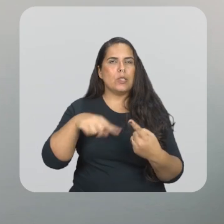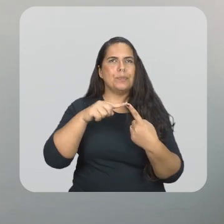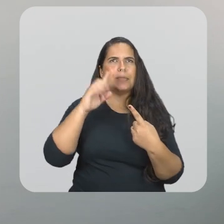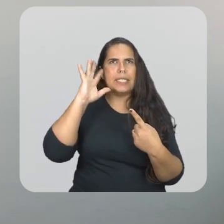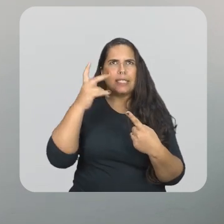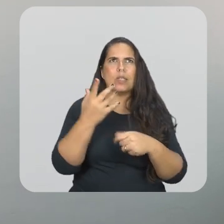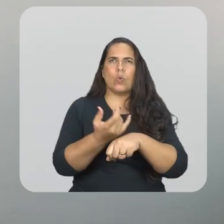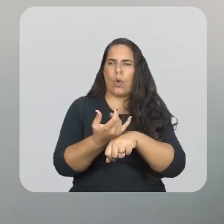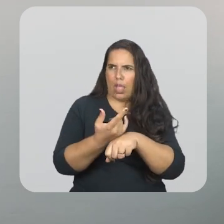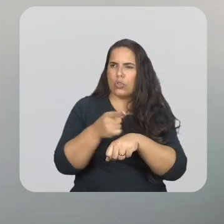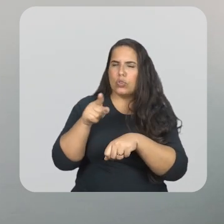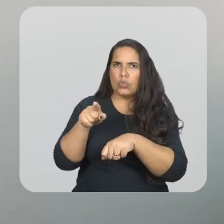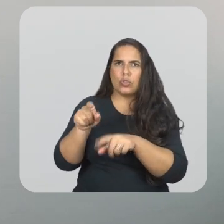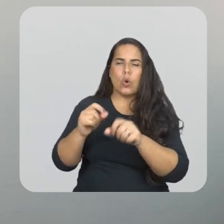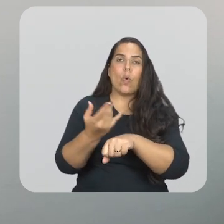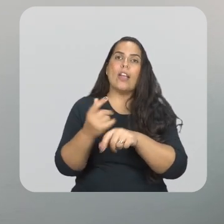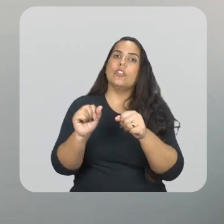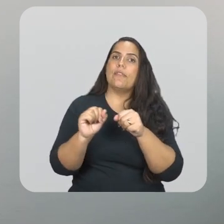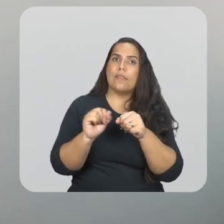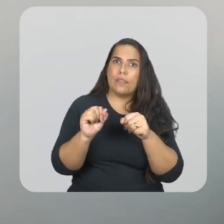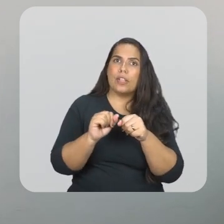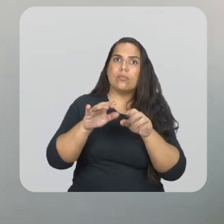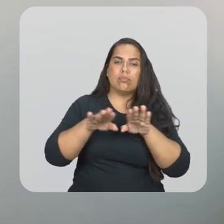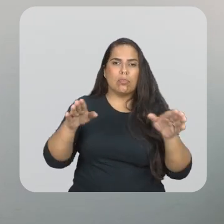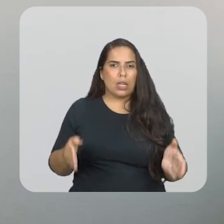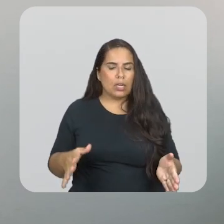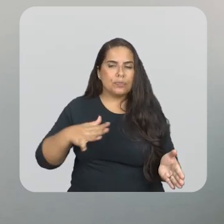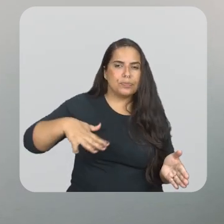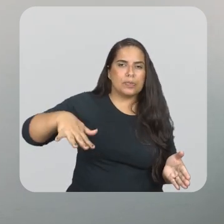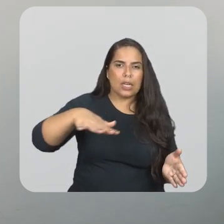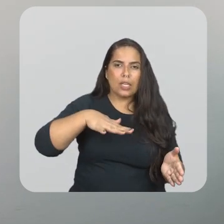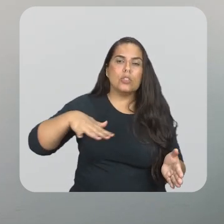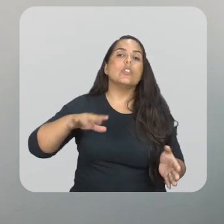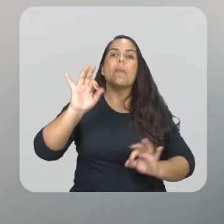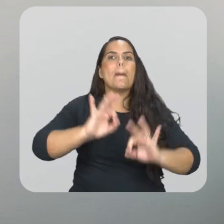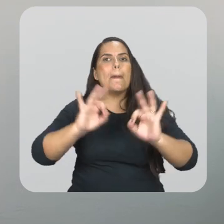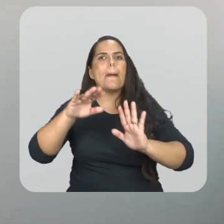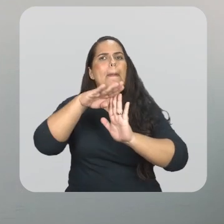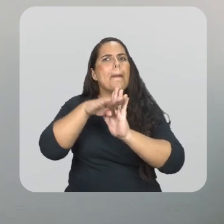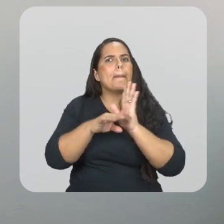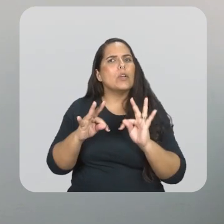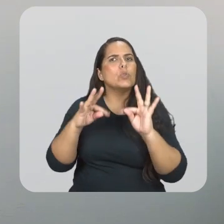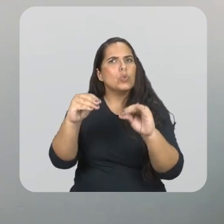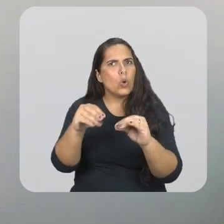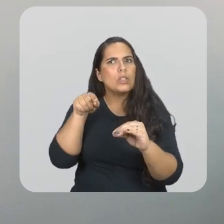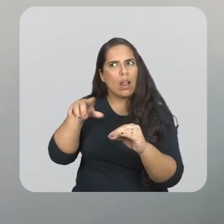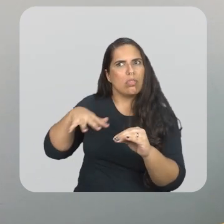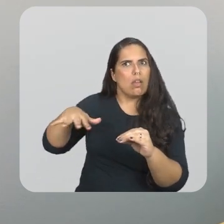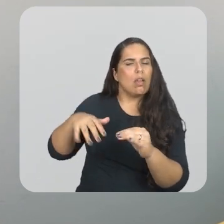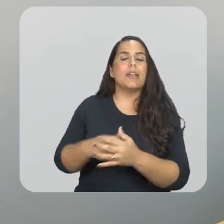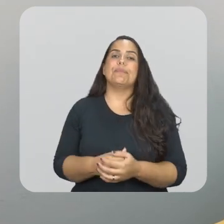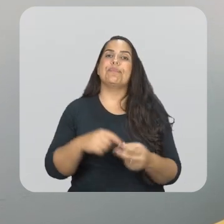Na decisão da UERJ, né? A UERJ fez um palco Pedro Ernesto, então a gente montou a programação inteira do palco Pedro